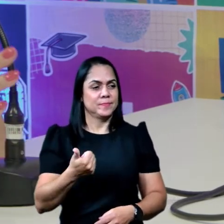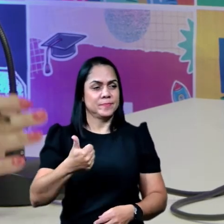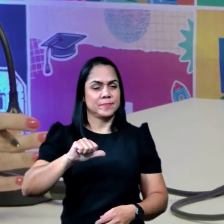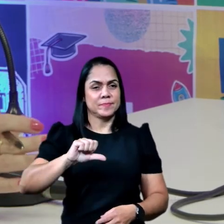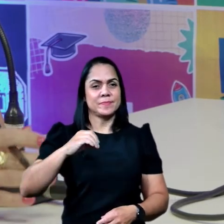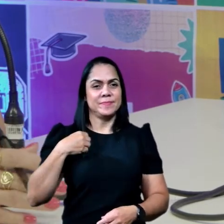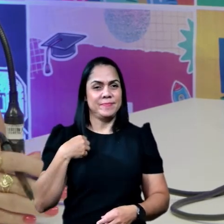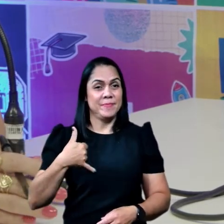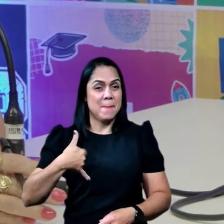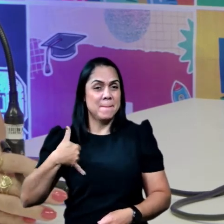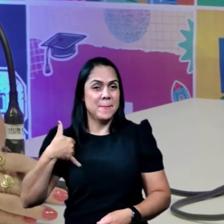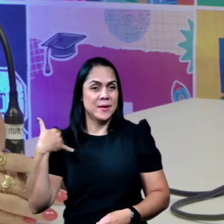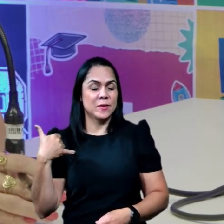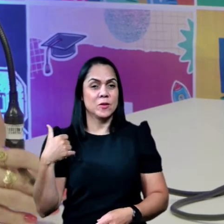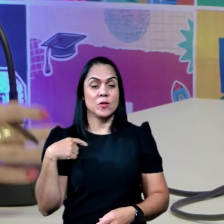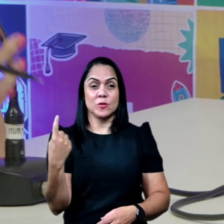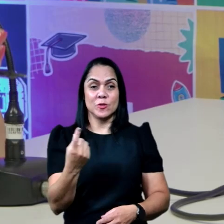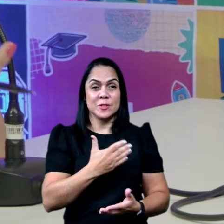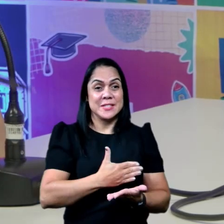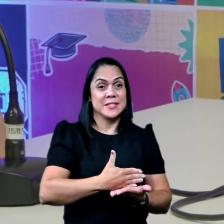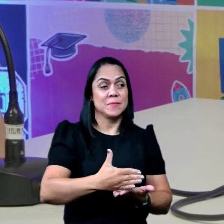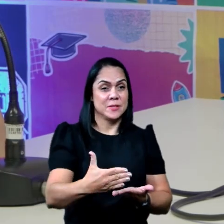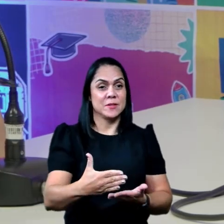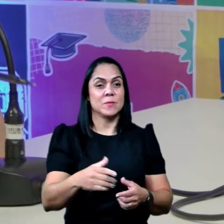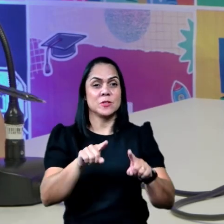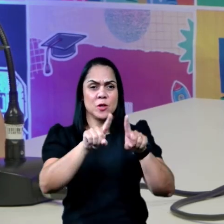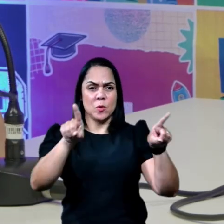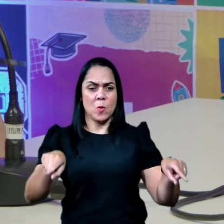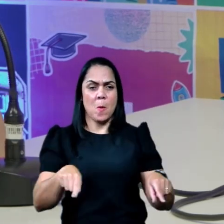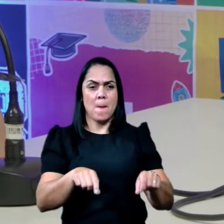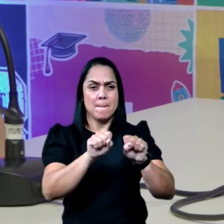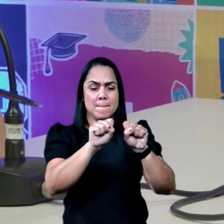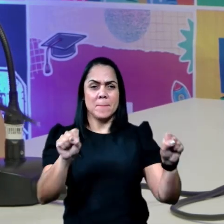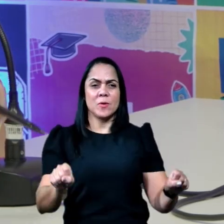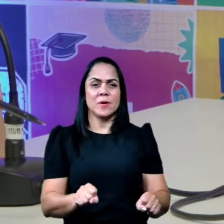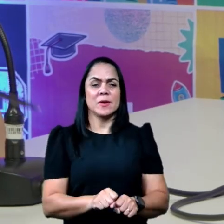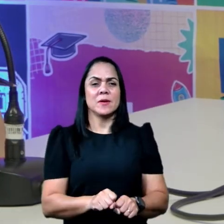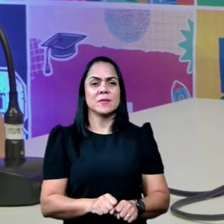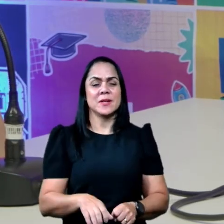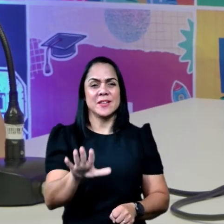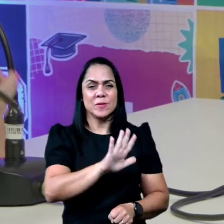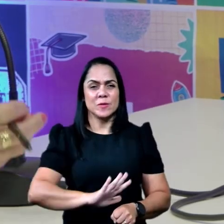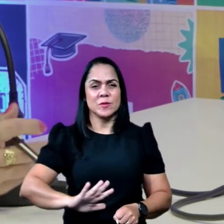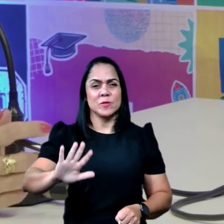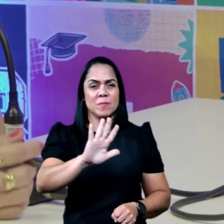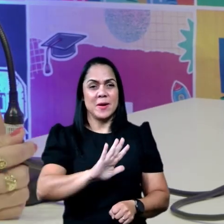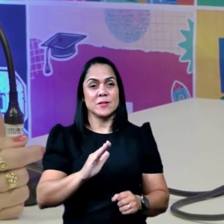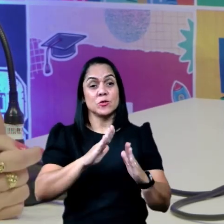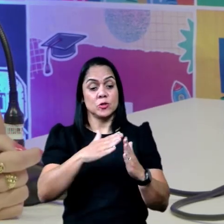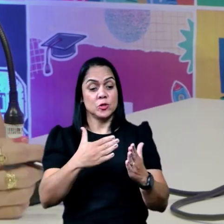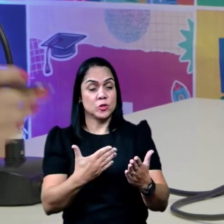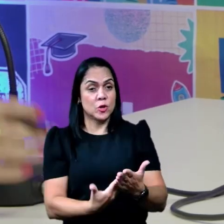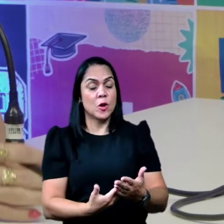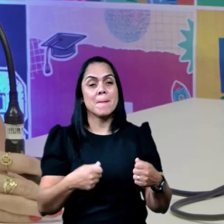gente iniciou o nosso programa falando desse espaço privilegiado que é a escola, né, que deveria proteger o seu bem maior,